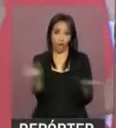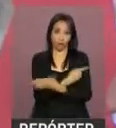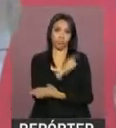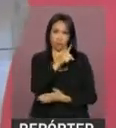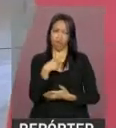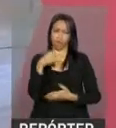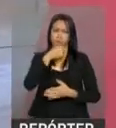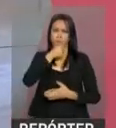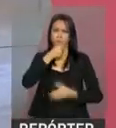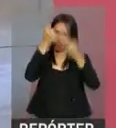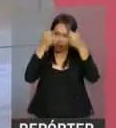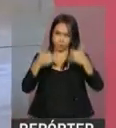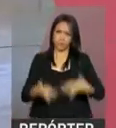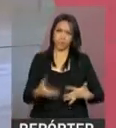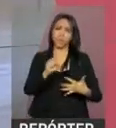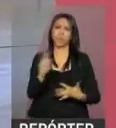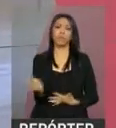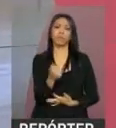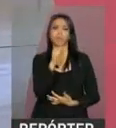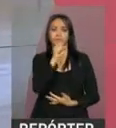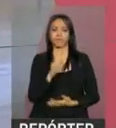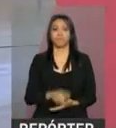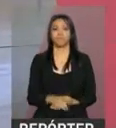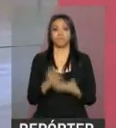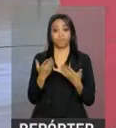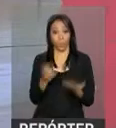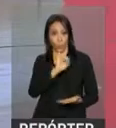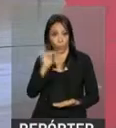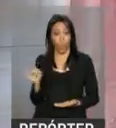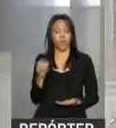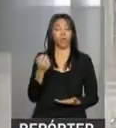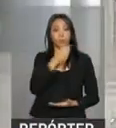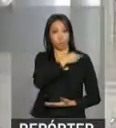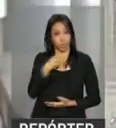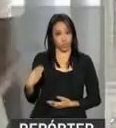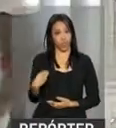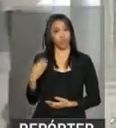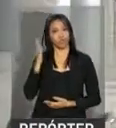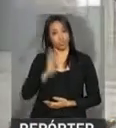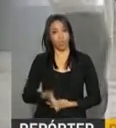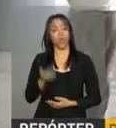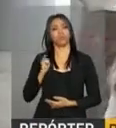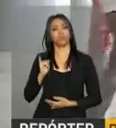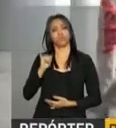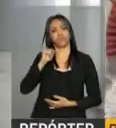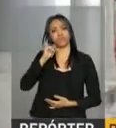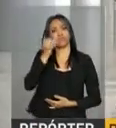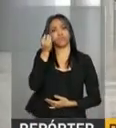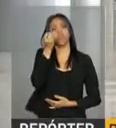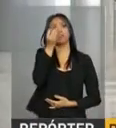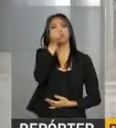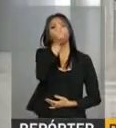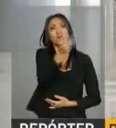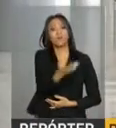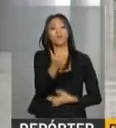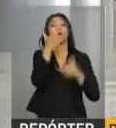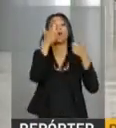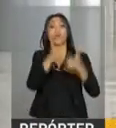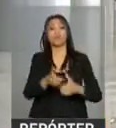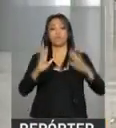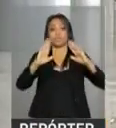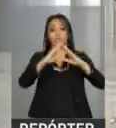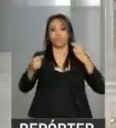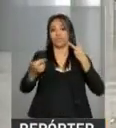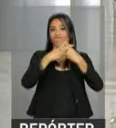sobre esse assunto para a gente. Oi, Paola. Oi, Leandro. Leandro, o ministro está a caminho agora do complexo penitenciário Anísio